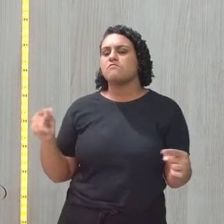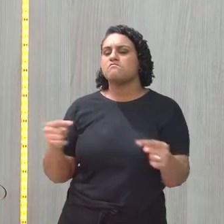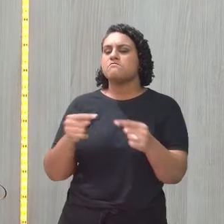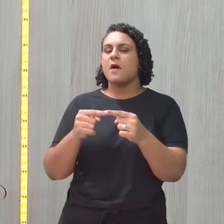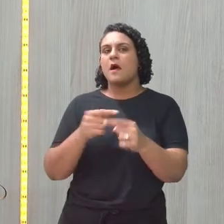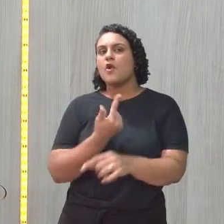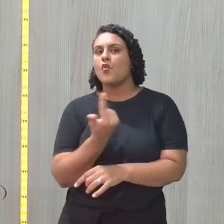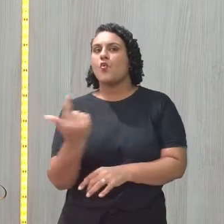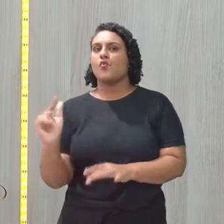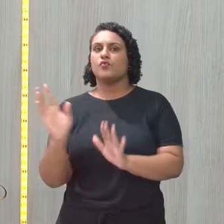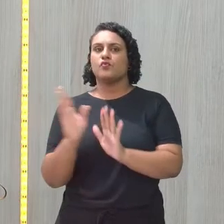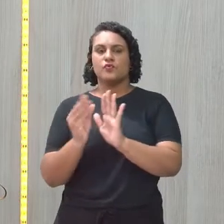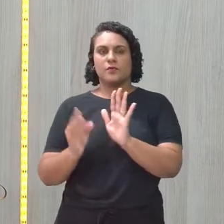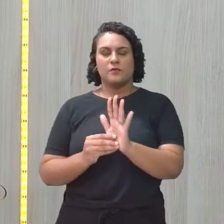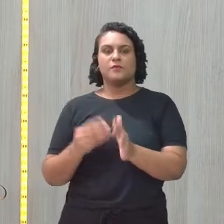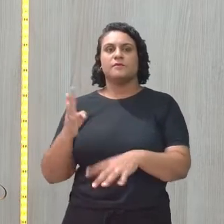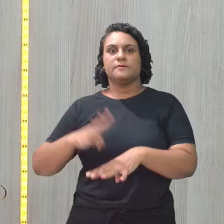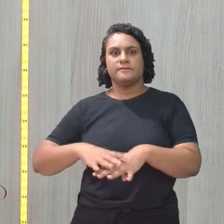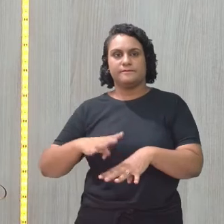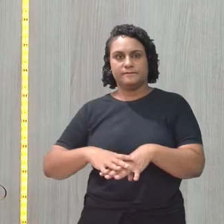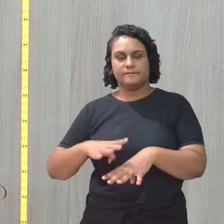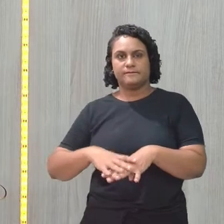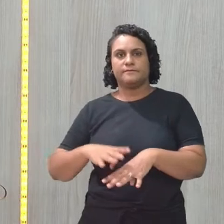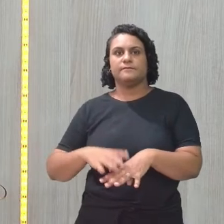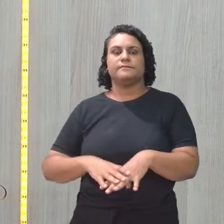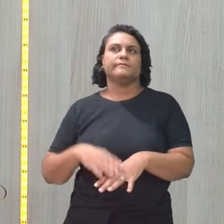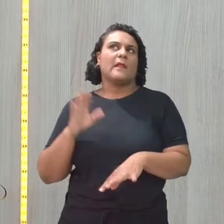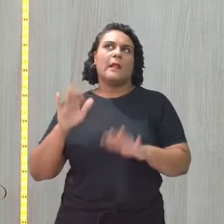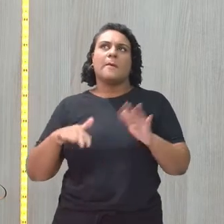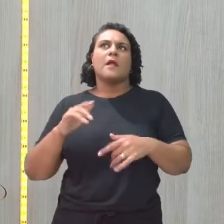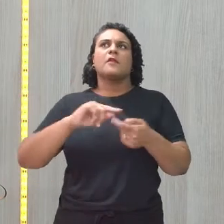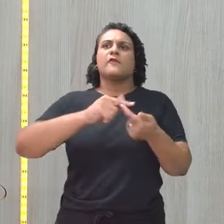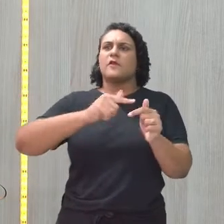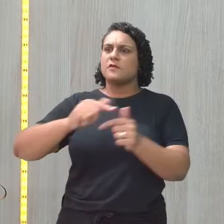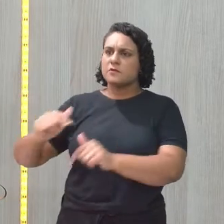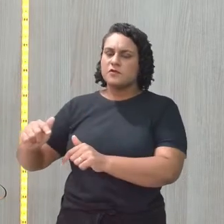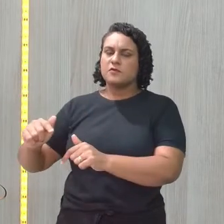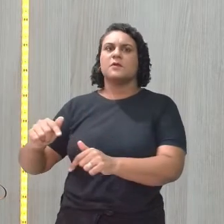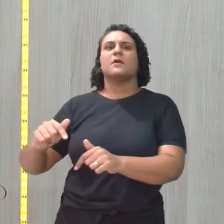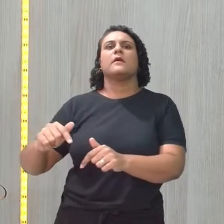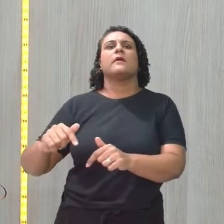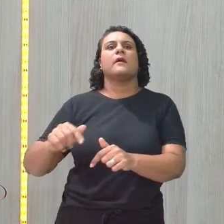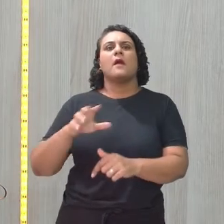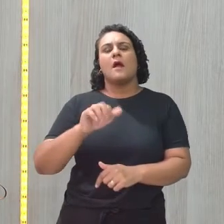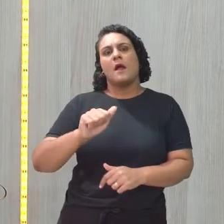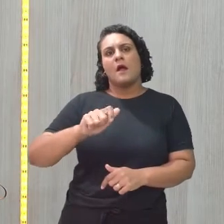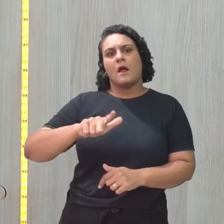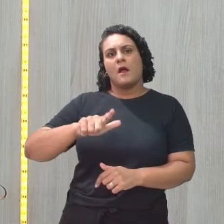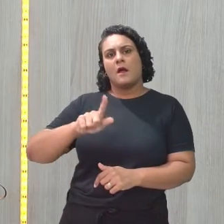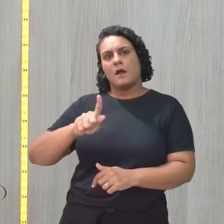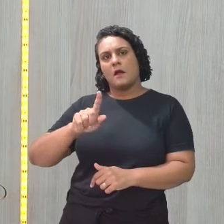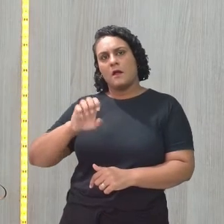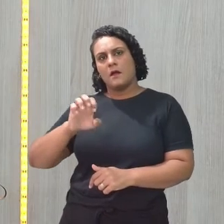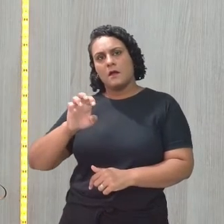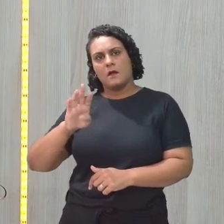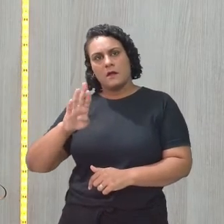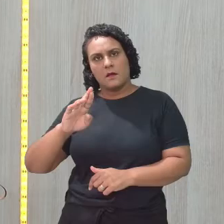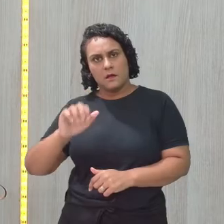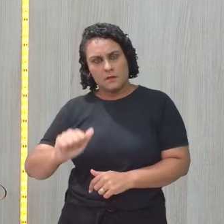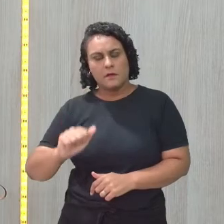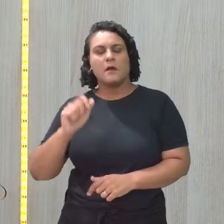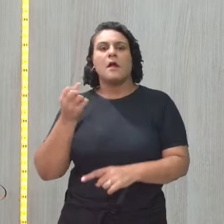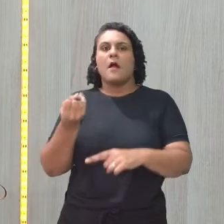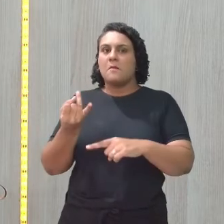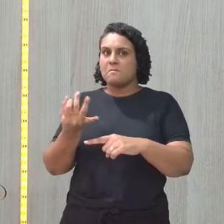estudar a ideia de proporcionalidade, seja em geometria, seja em aritmética, seja em álgebra, a fração ela vai ter